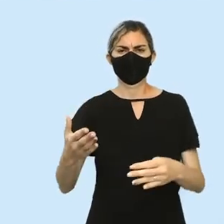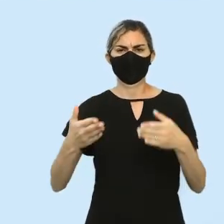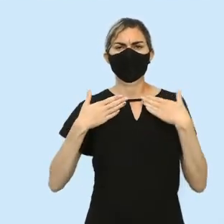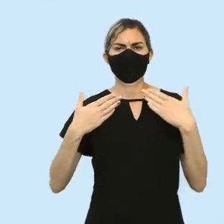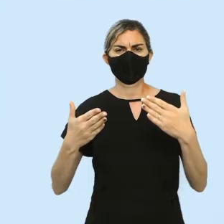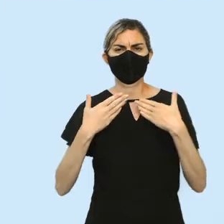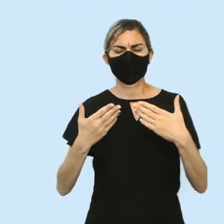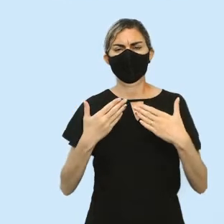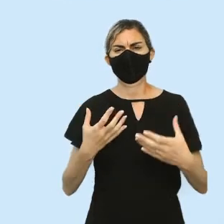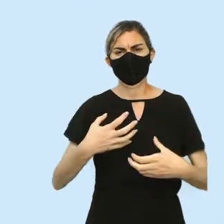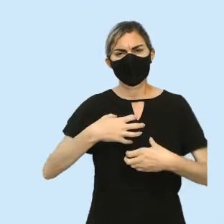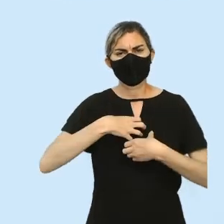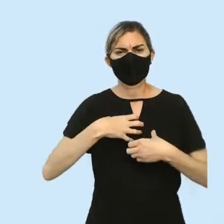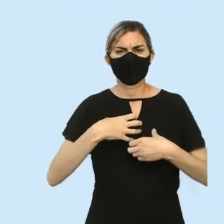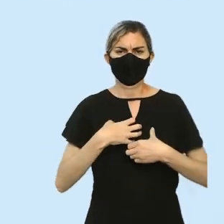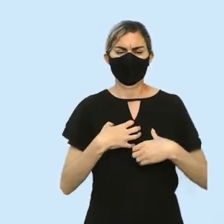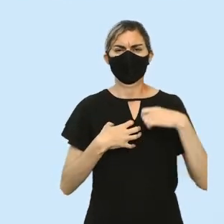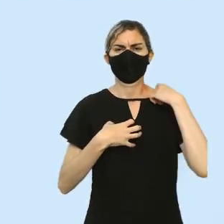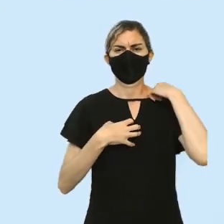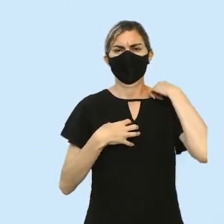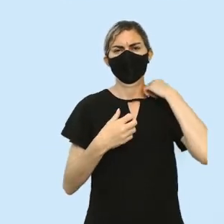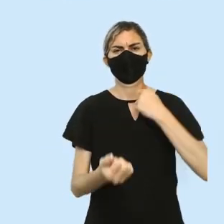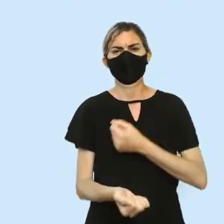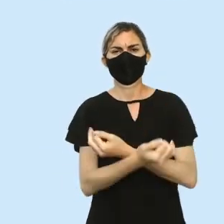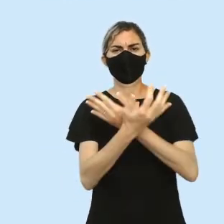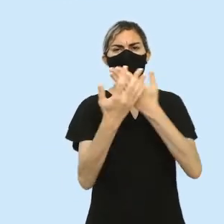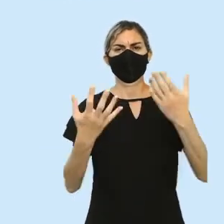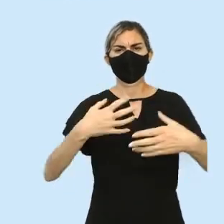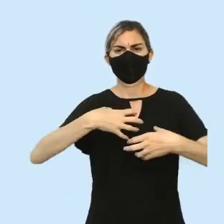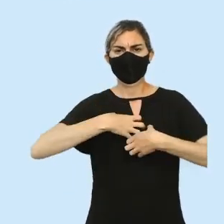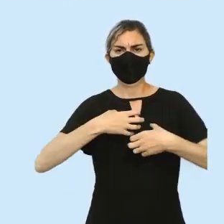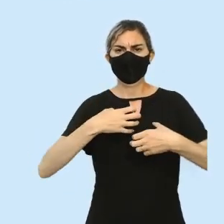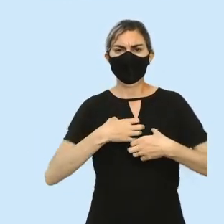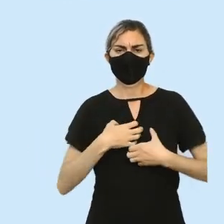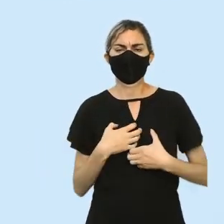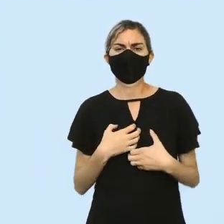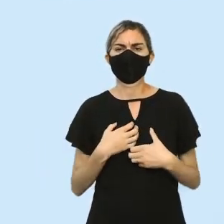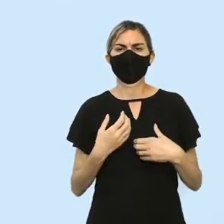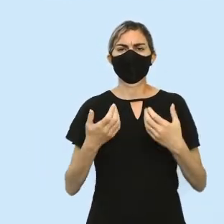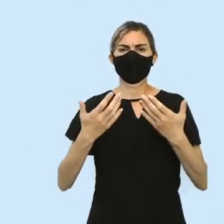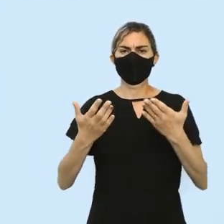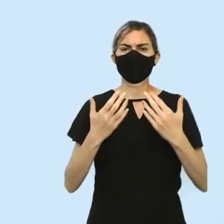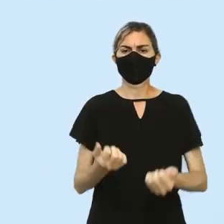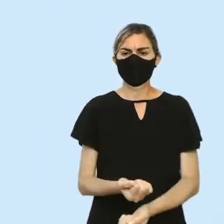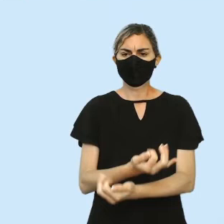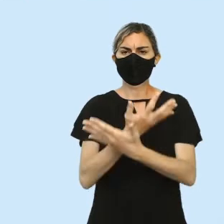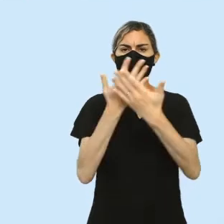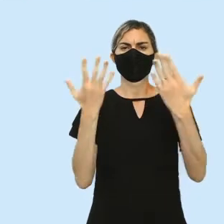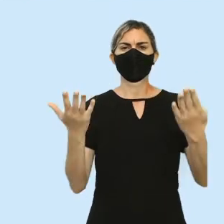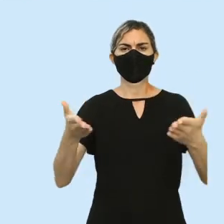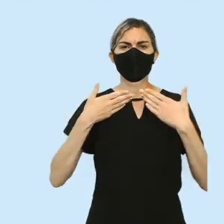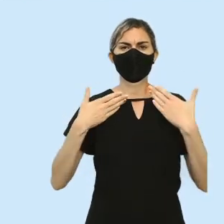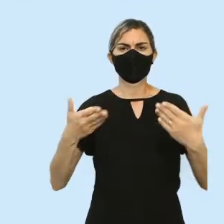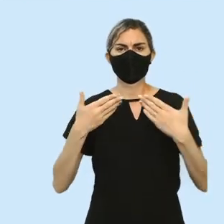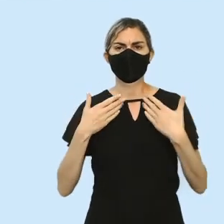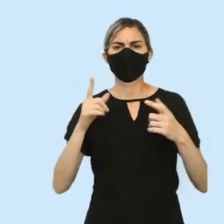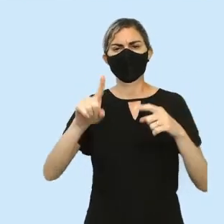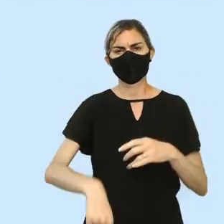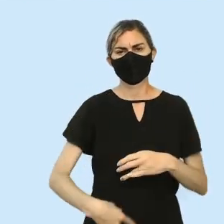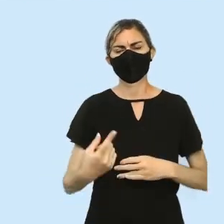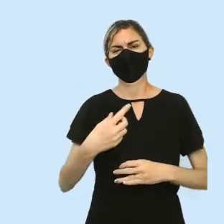calor sensível. A quantidade de calor sensível é aquela quantidade de calor que